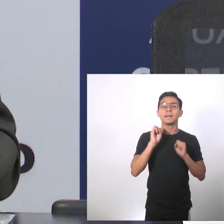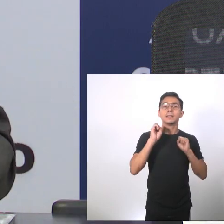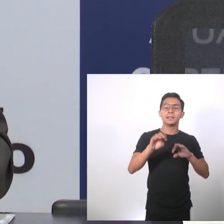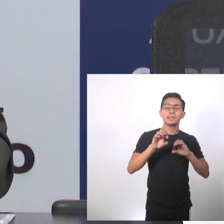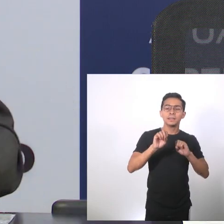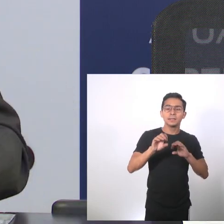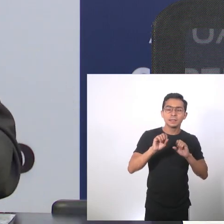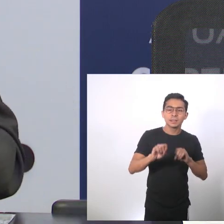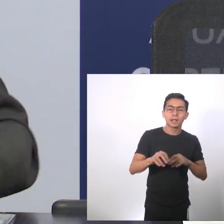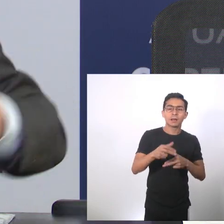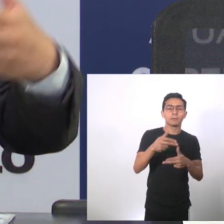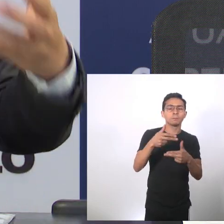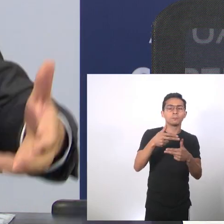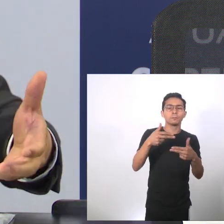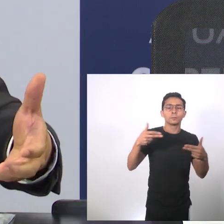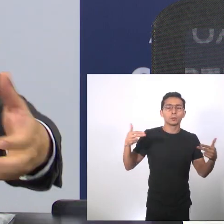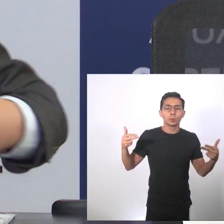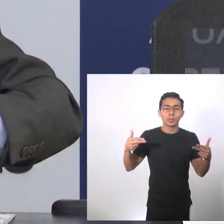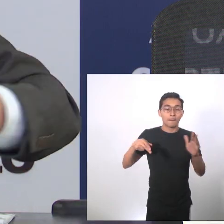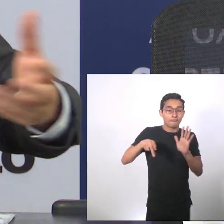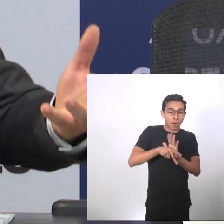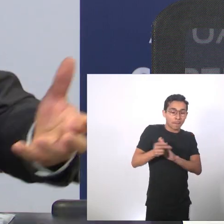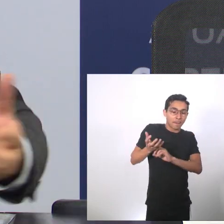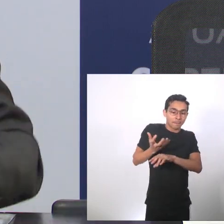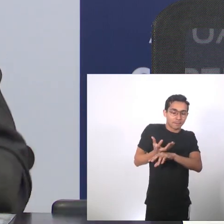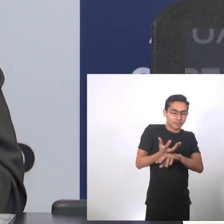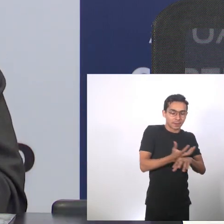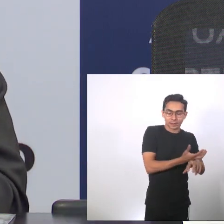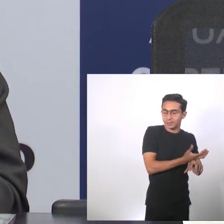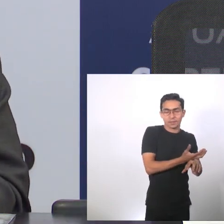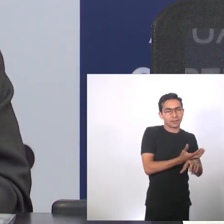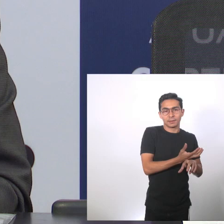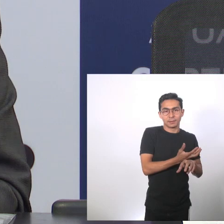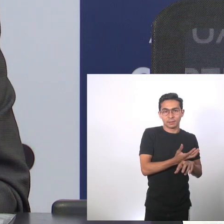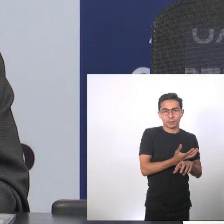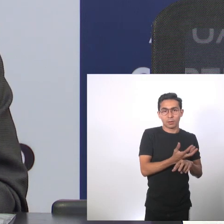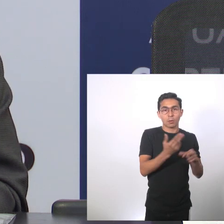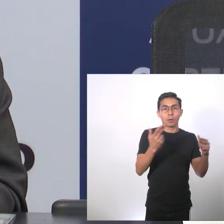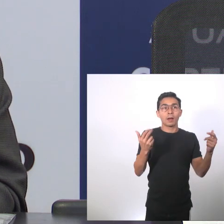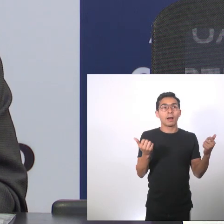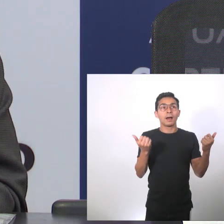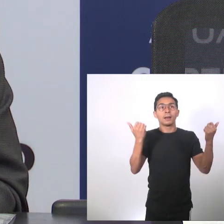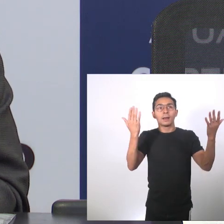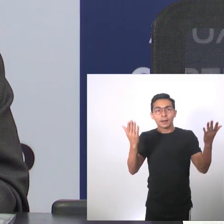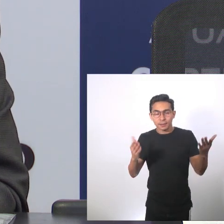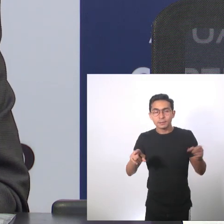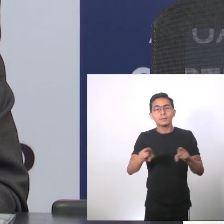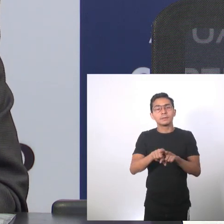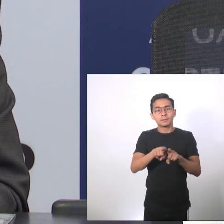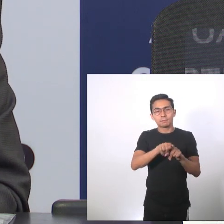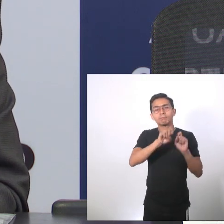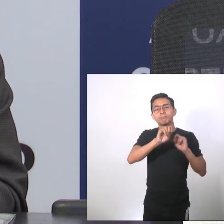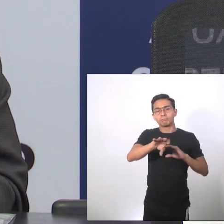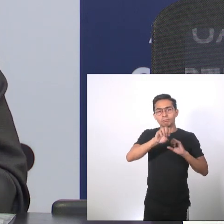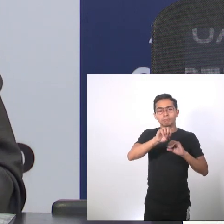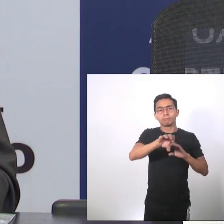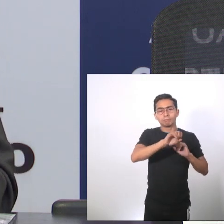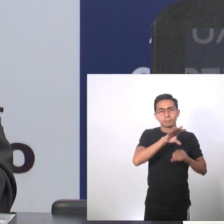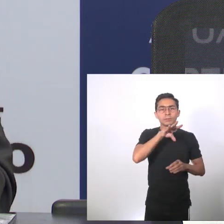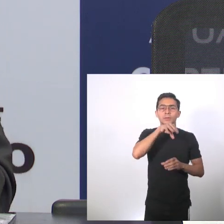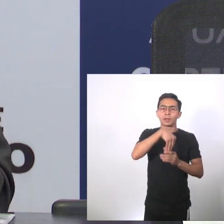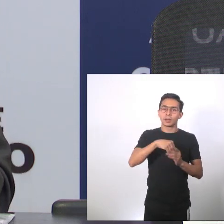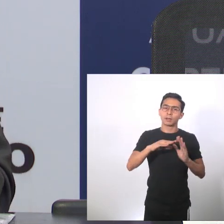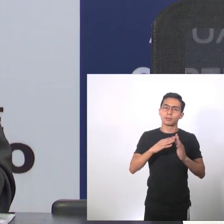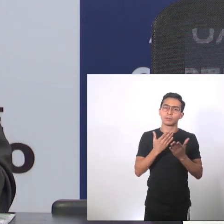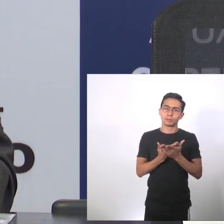os aprendizados da escola, né, mas os demais aprendizados que você também, através da